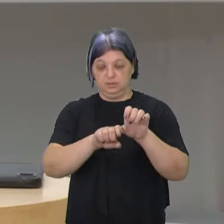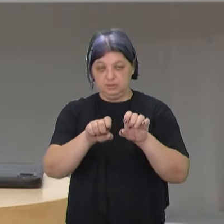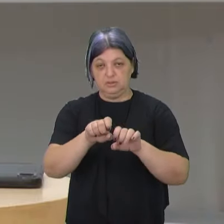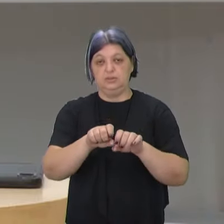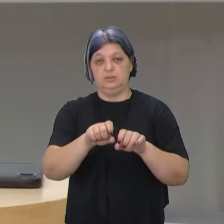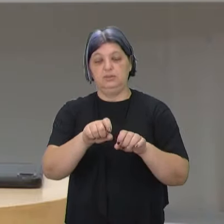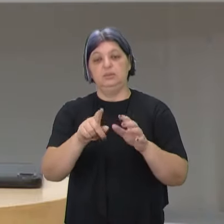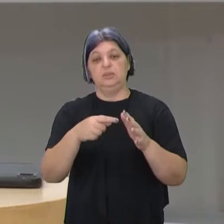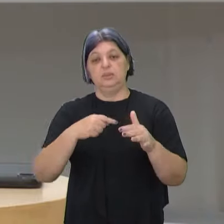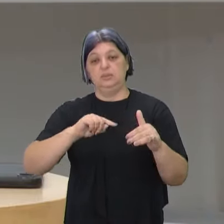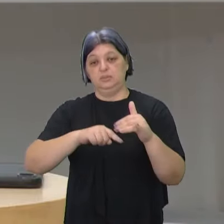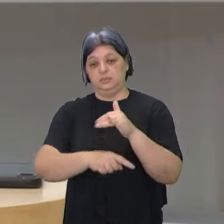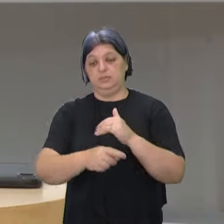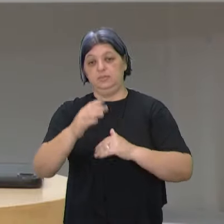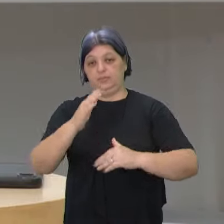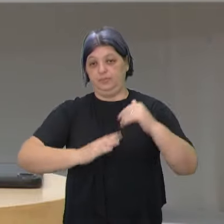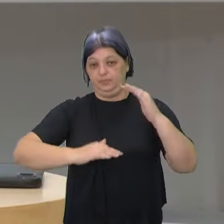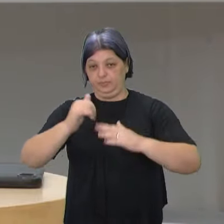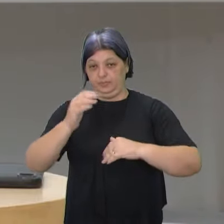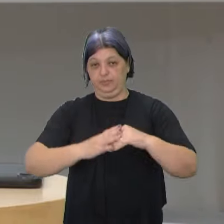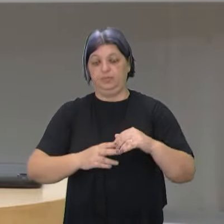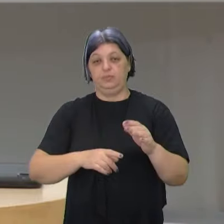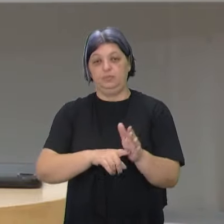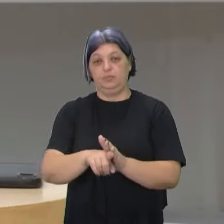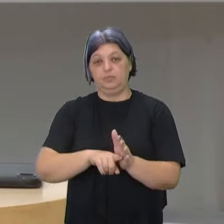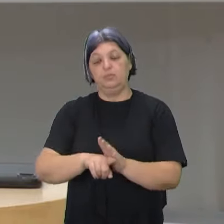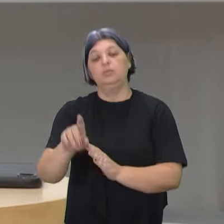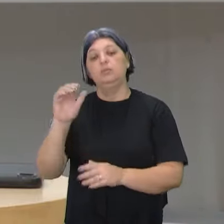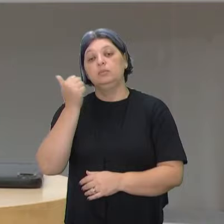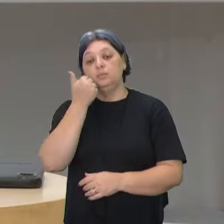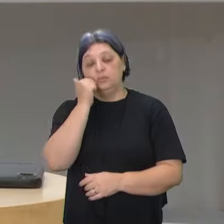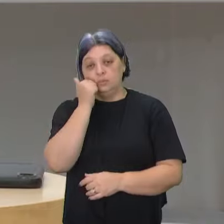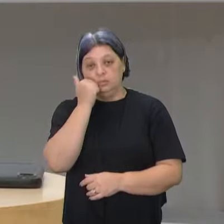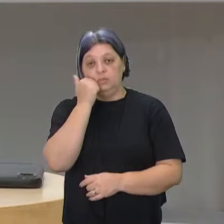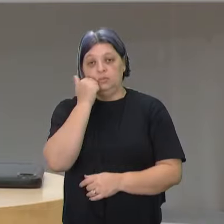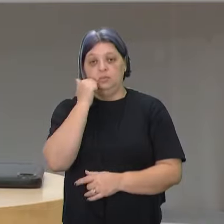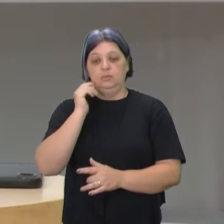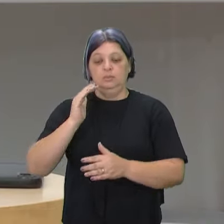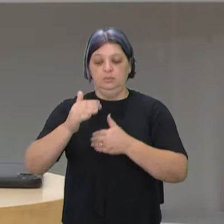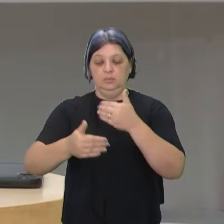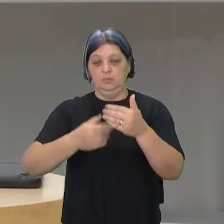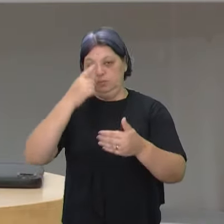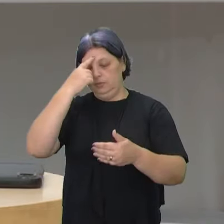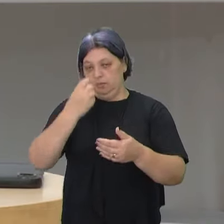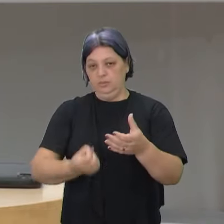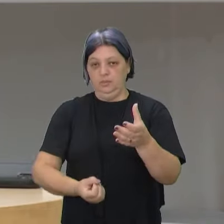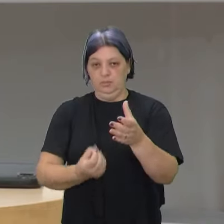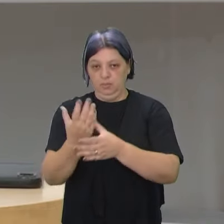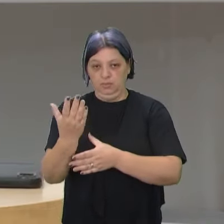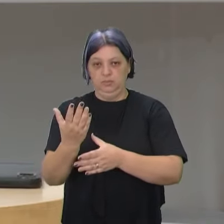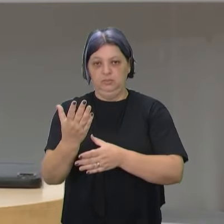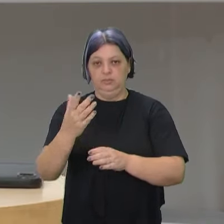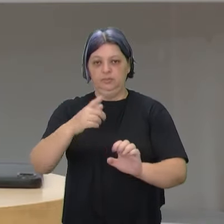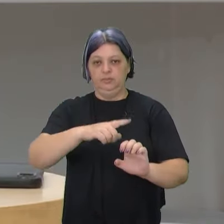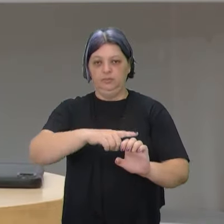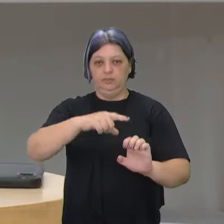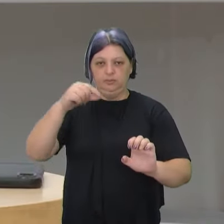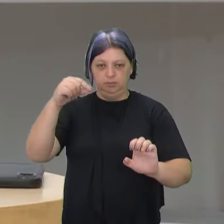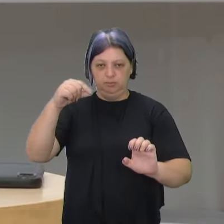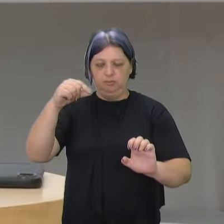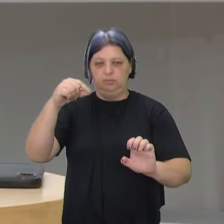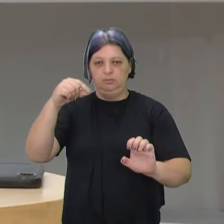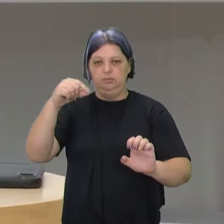gente aprofunda aí nessas habilidades, que é a investigação científica, os processos criativos, o empreendedorismo e